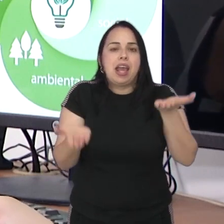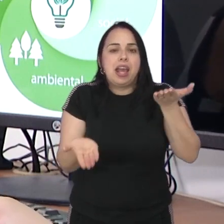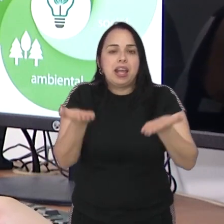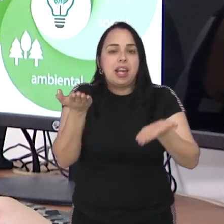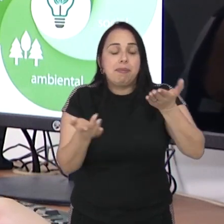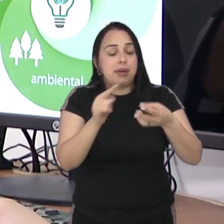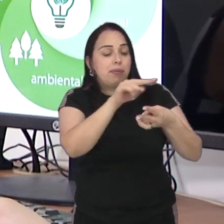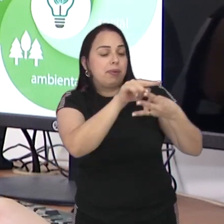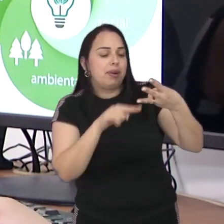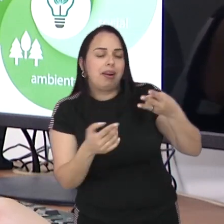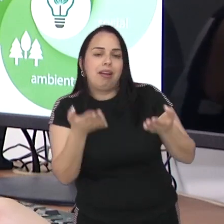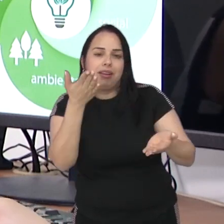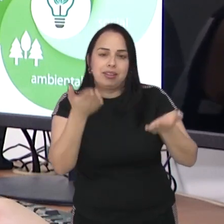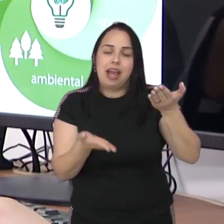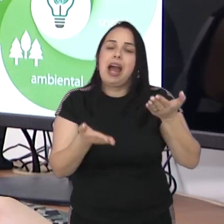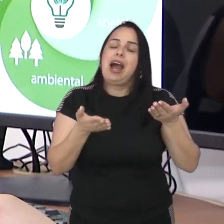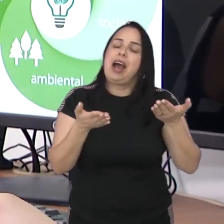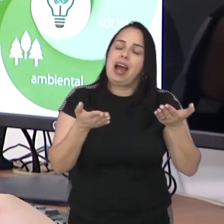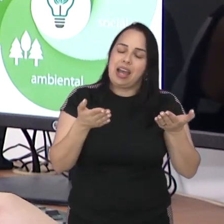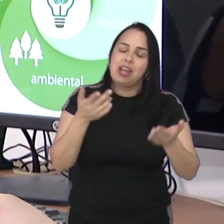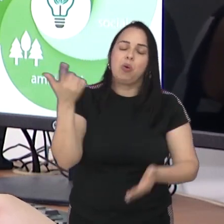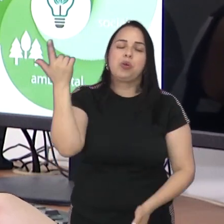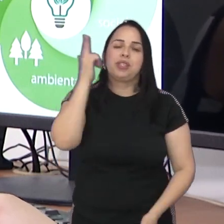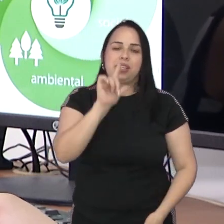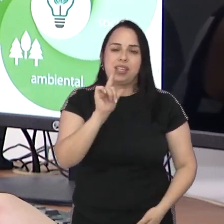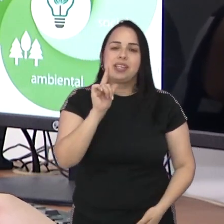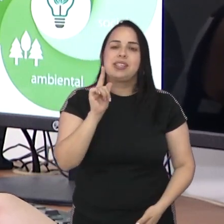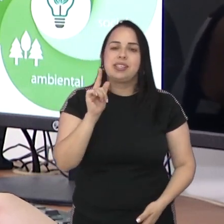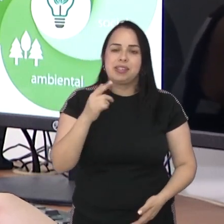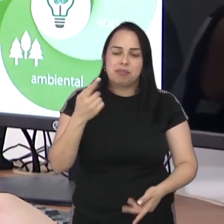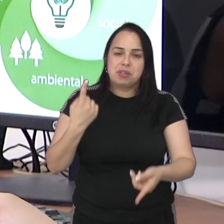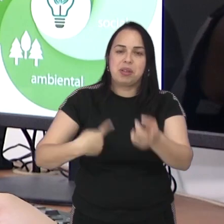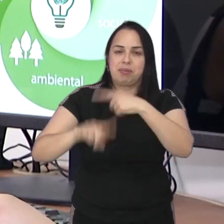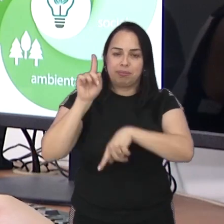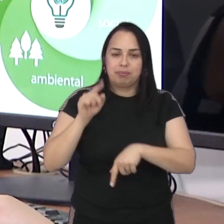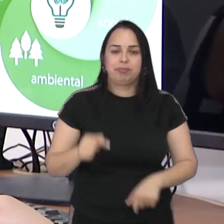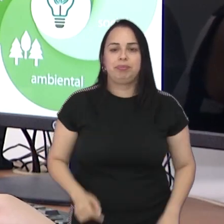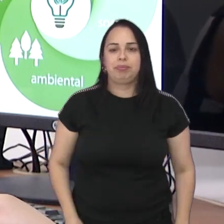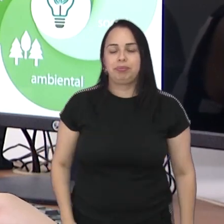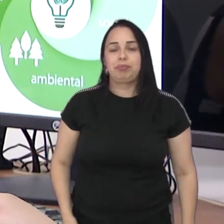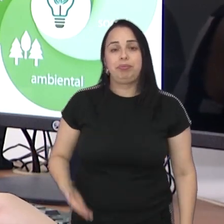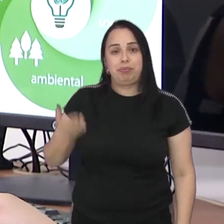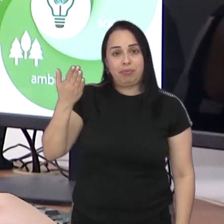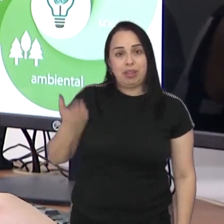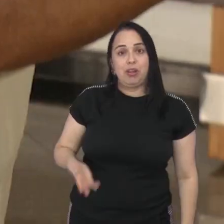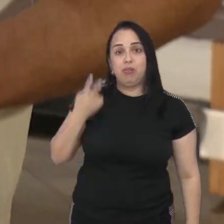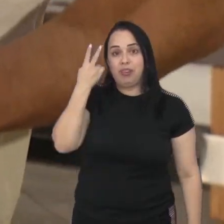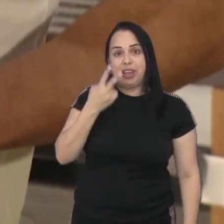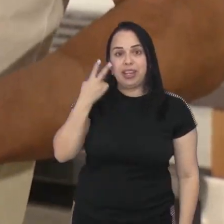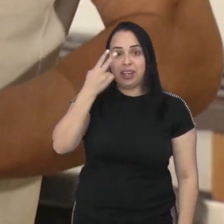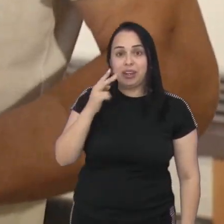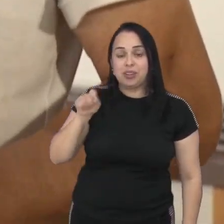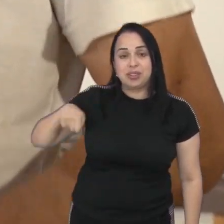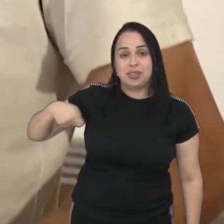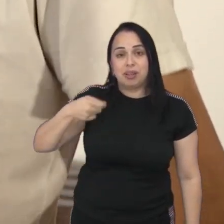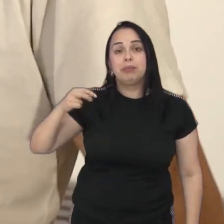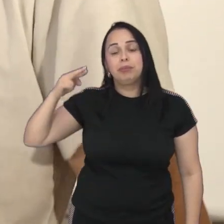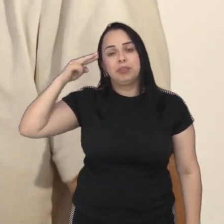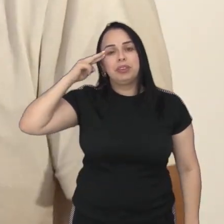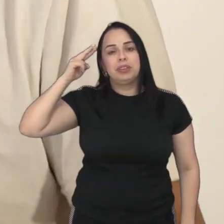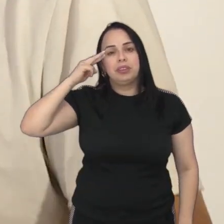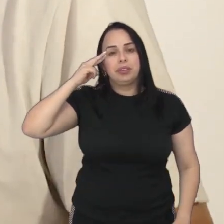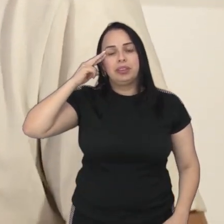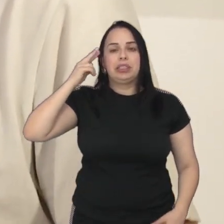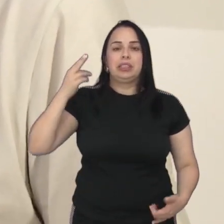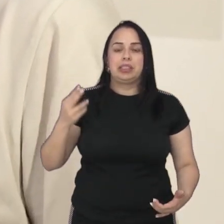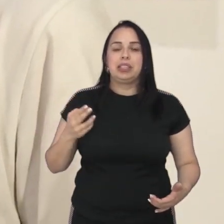que equilibrar esses 3 fatores para aí sim, conseguir atingir o desenvolvimento sustentável. Para o vereador Rogério da